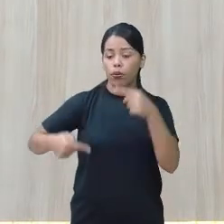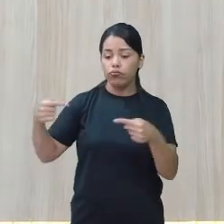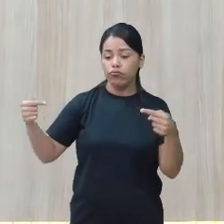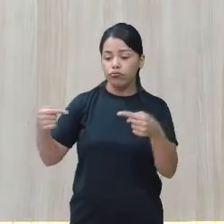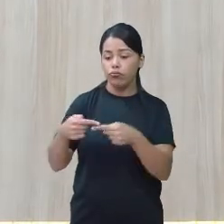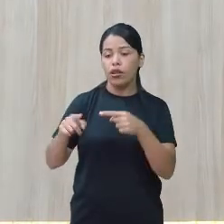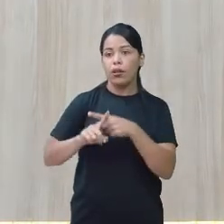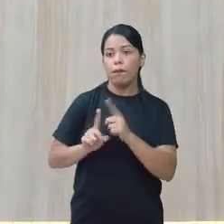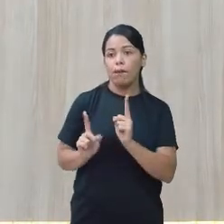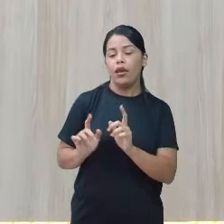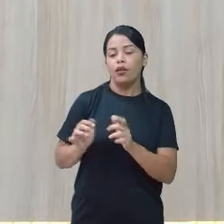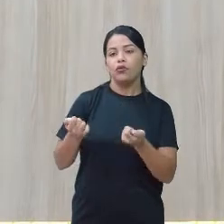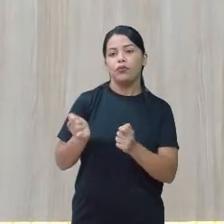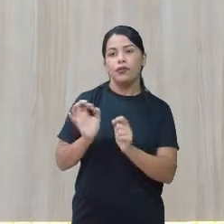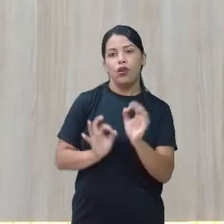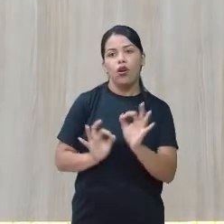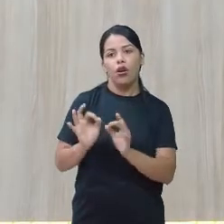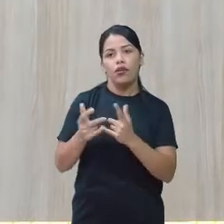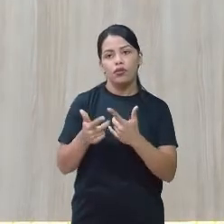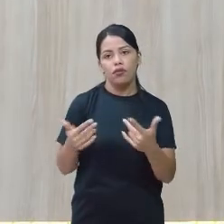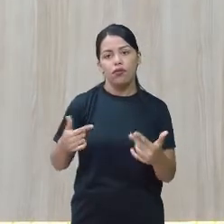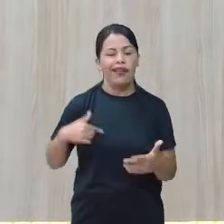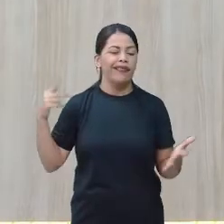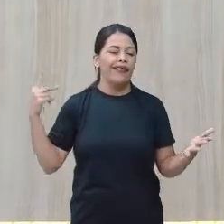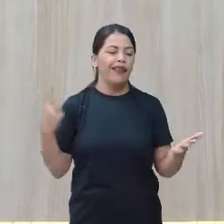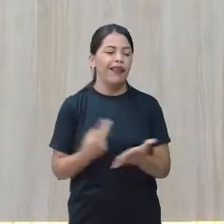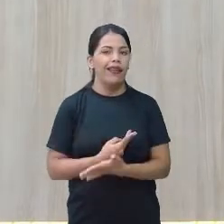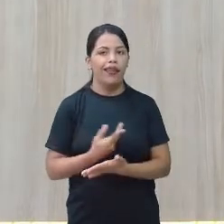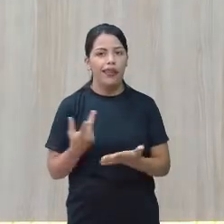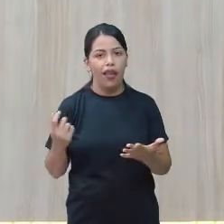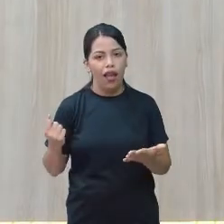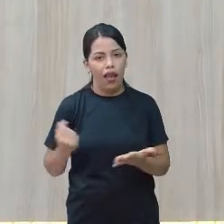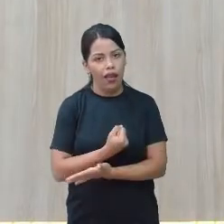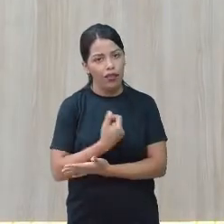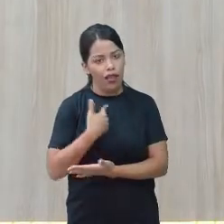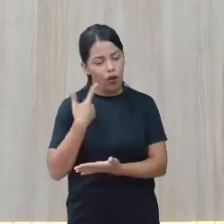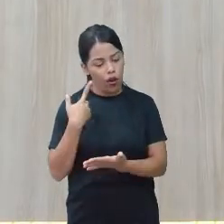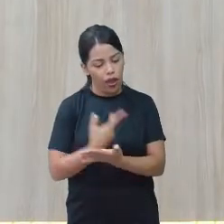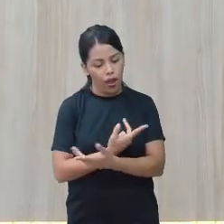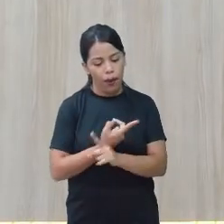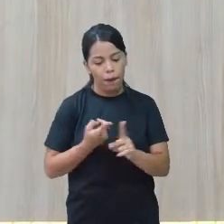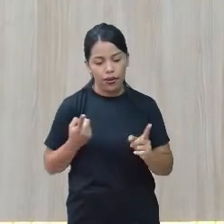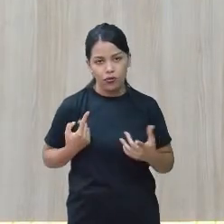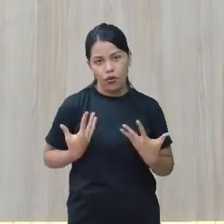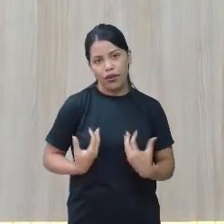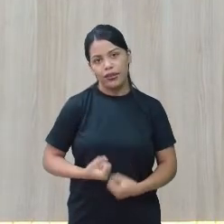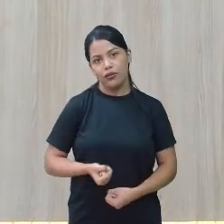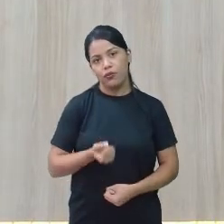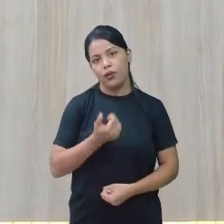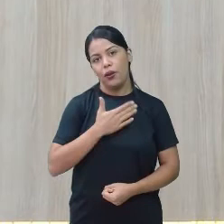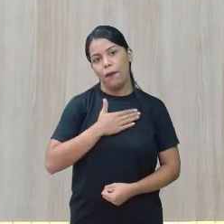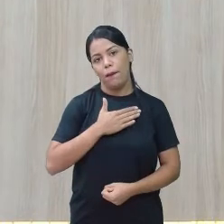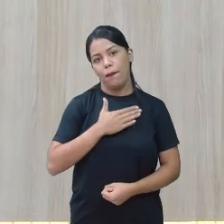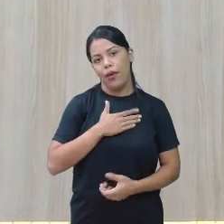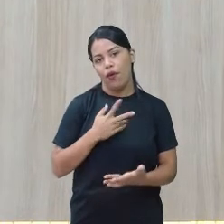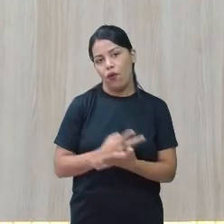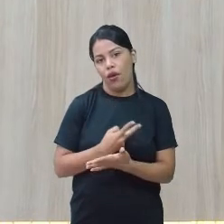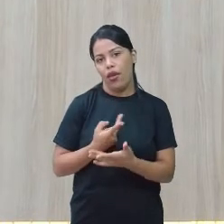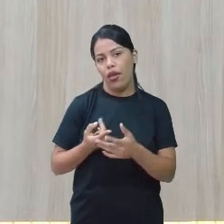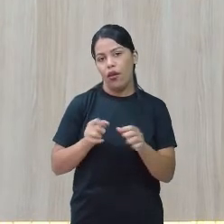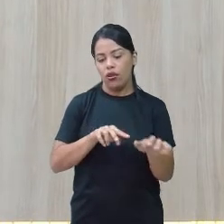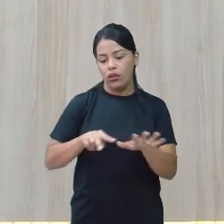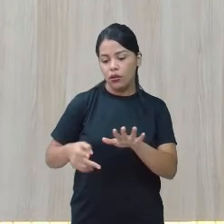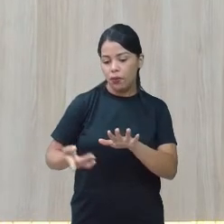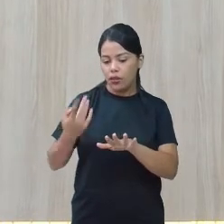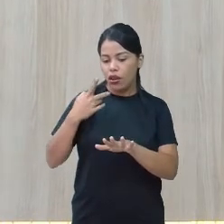fazer uma errata, gente. Eita, errei, olha só. Mas estou aqui assumindo meu erro. Na semana passada, que eu falei sobre as figuras